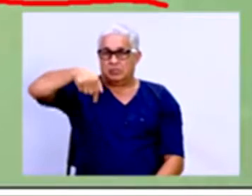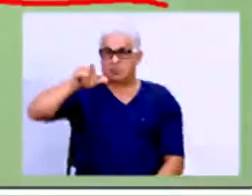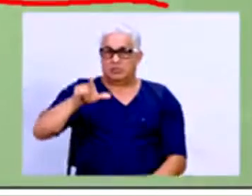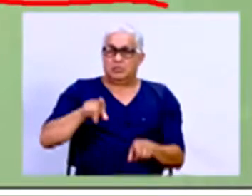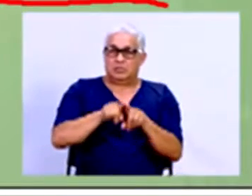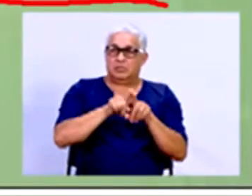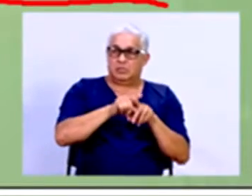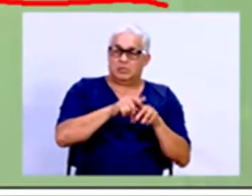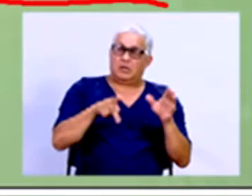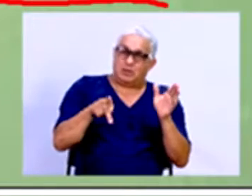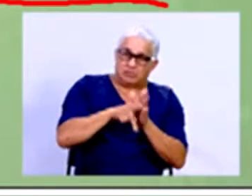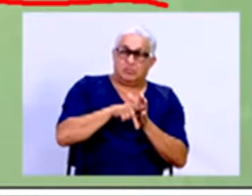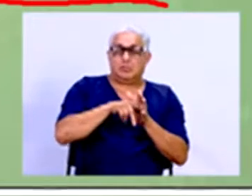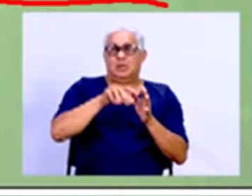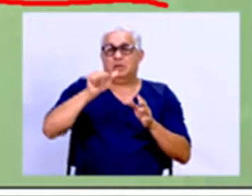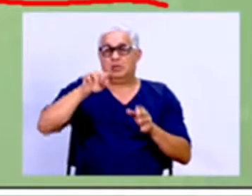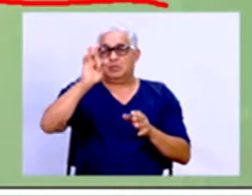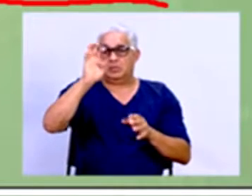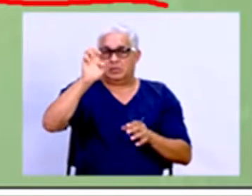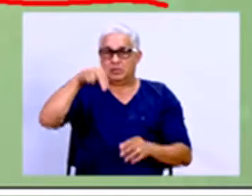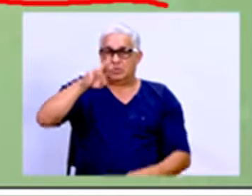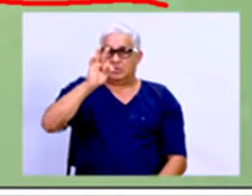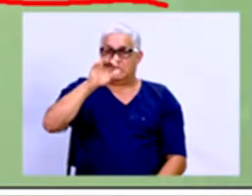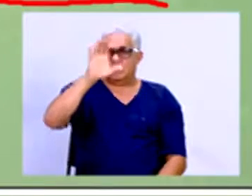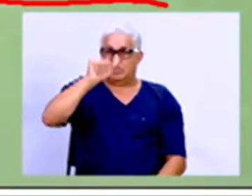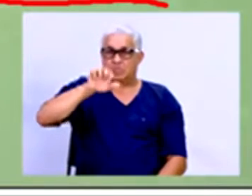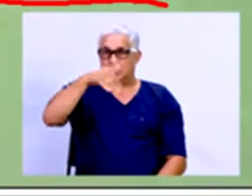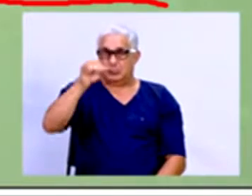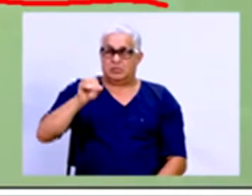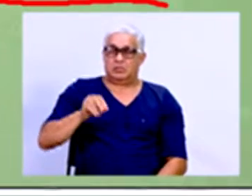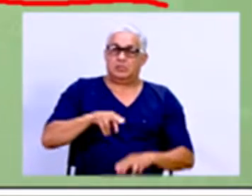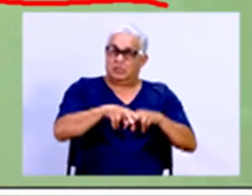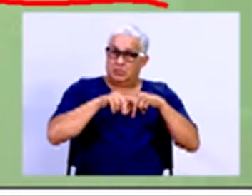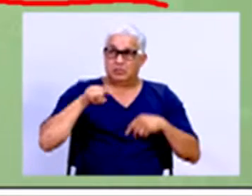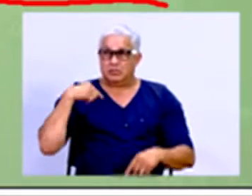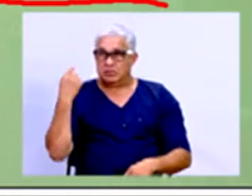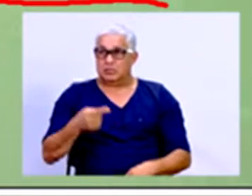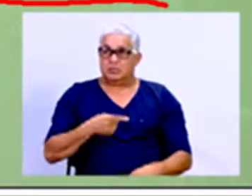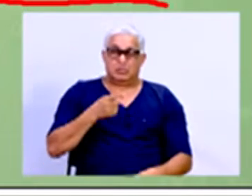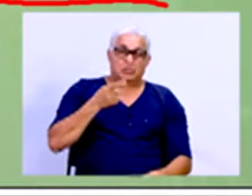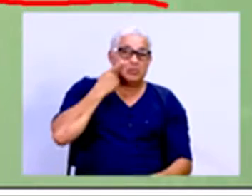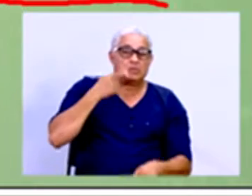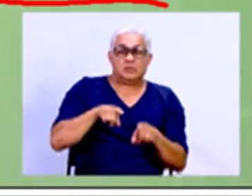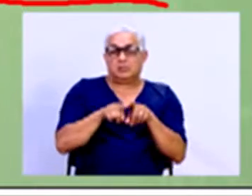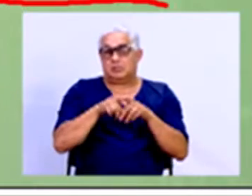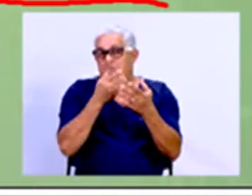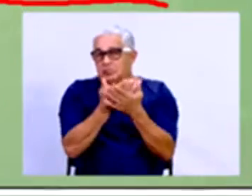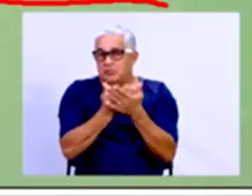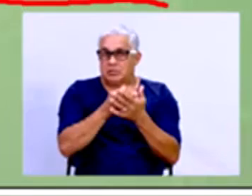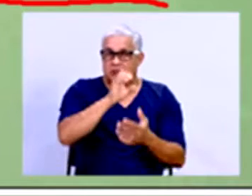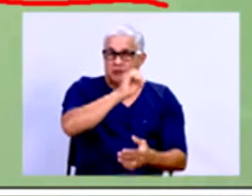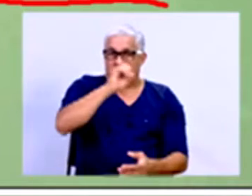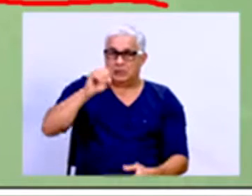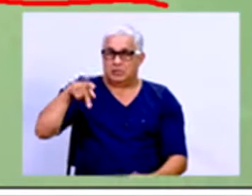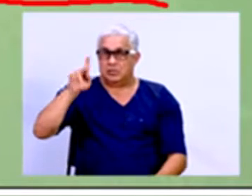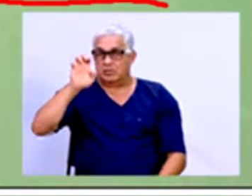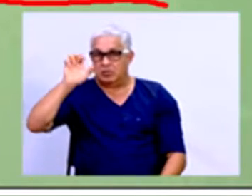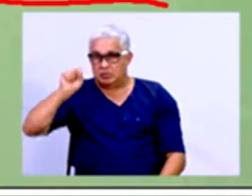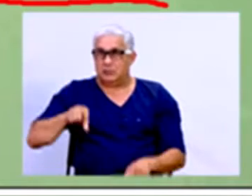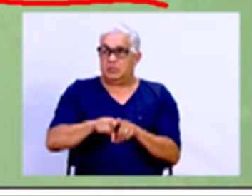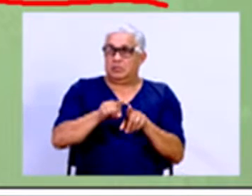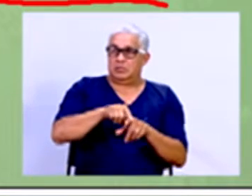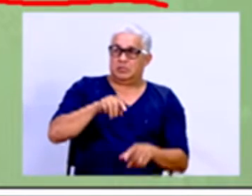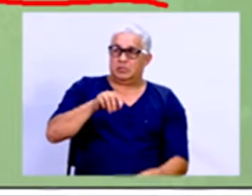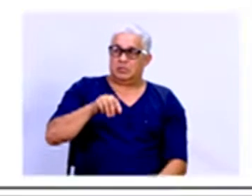de autenticação, certo? Para isso a gente vai ver cookies e sessões e um modelo conceitual do MVC, que foi